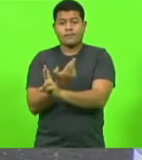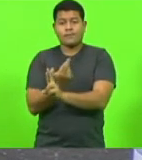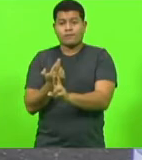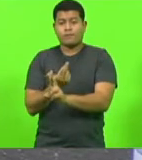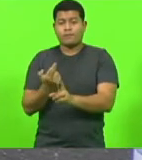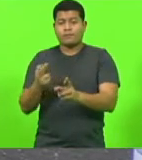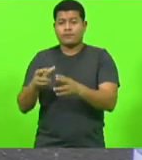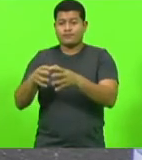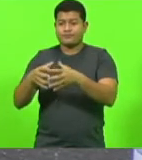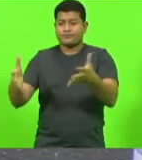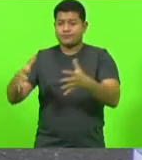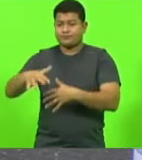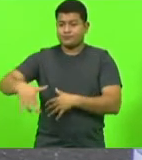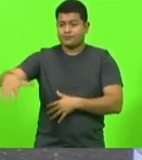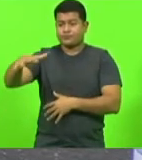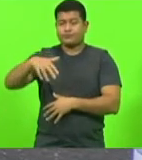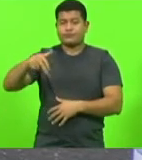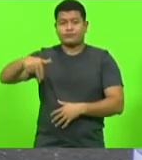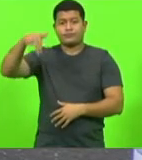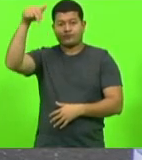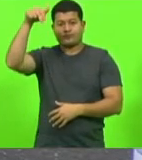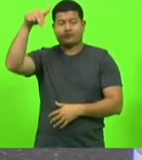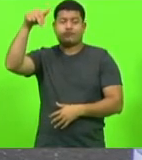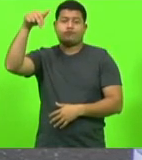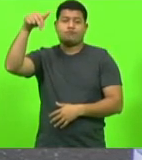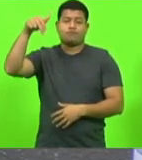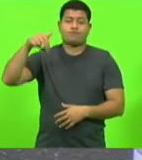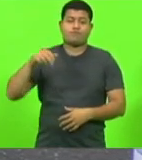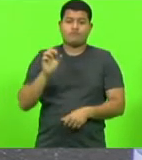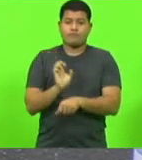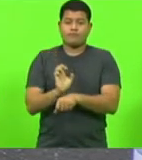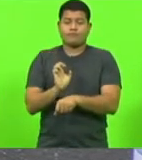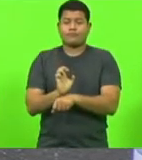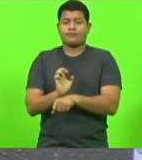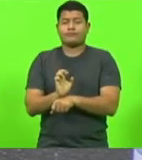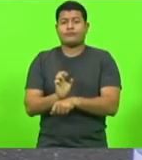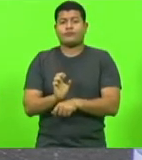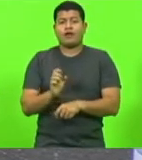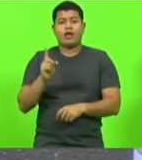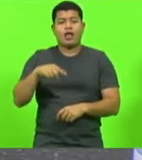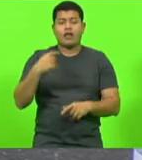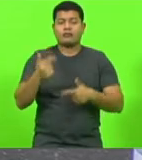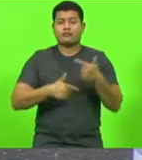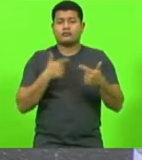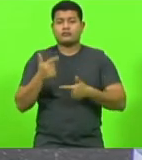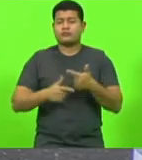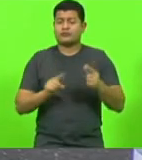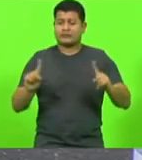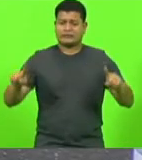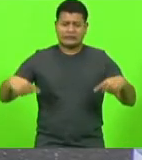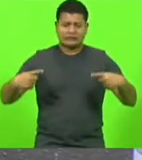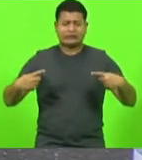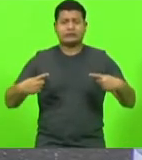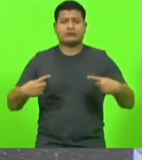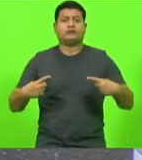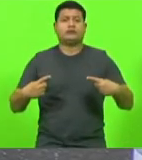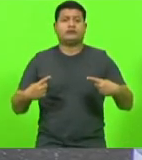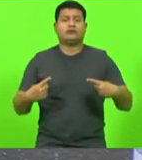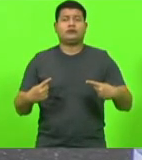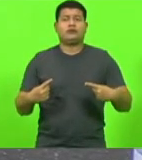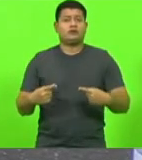região norte do nosso estado. É um trabalho desafiador, não